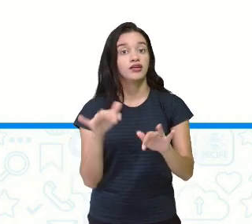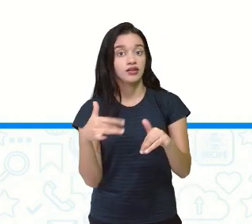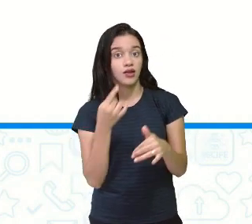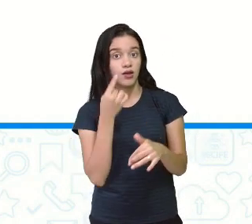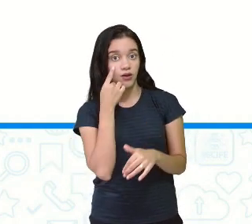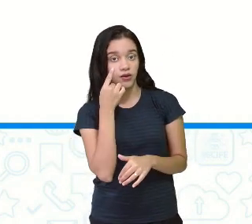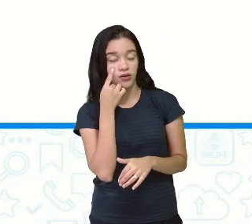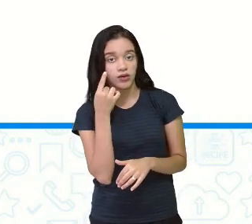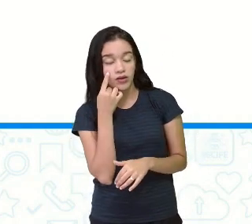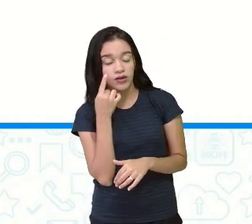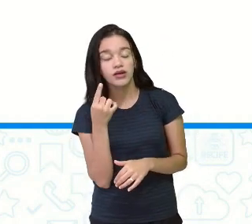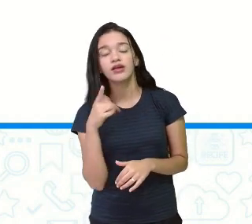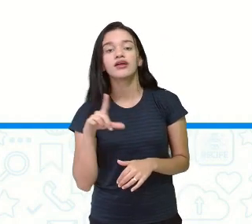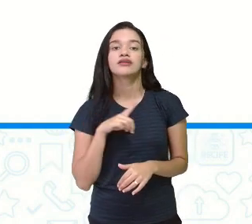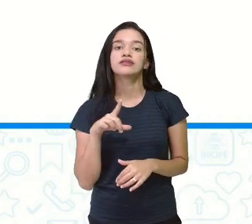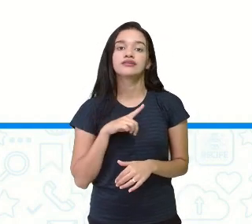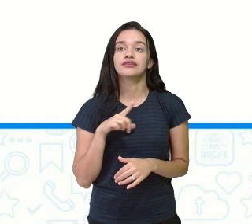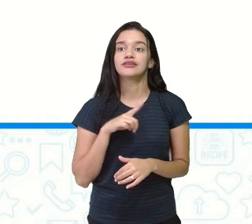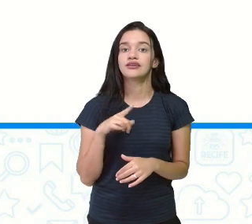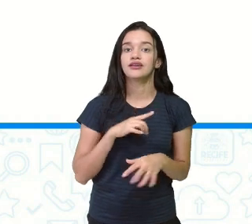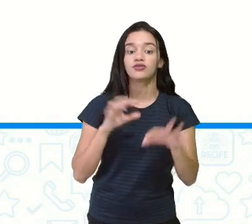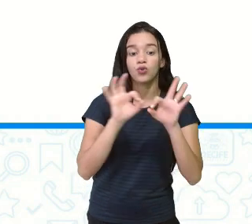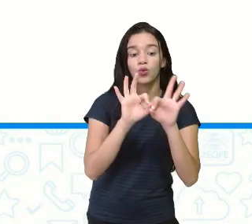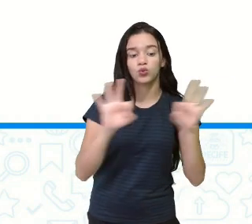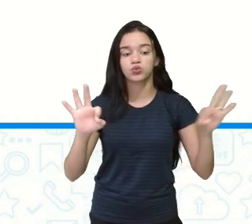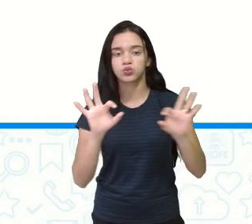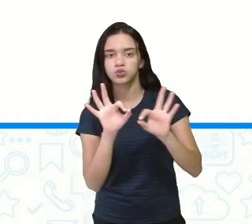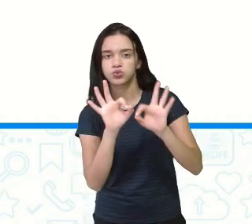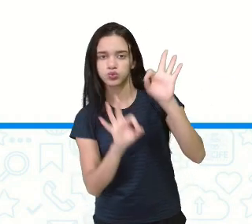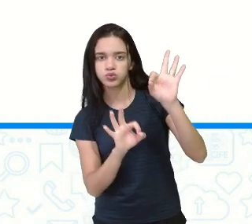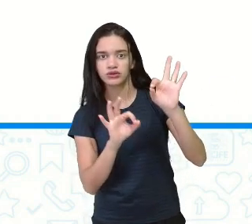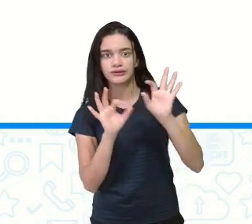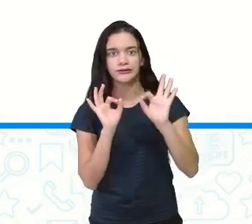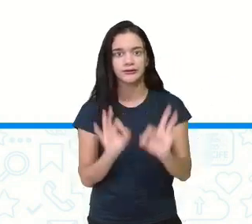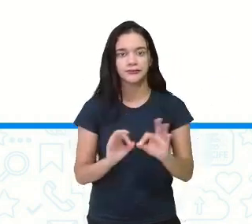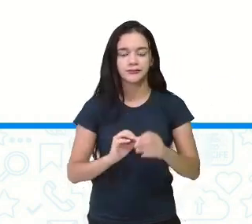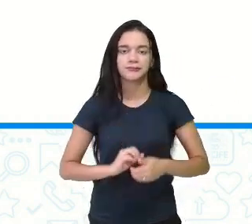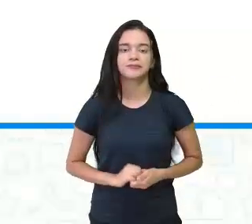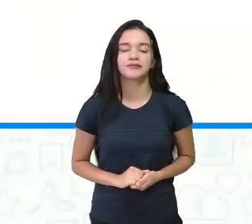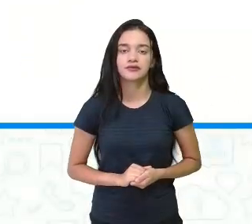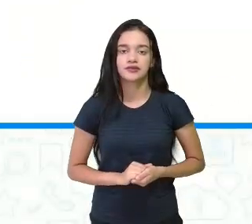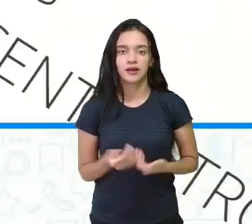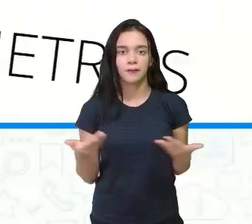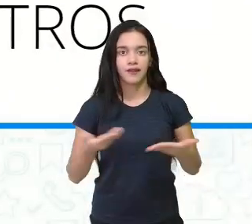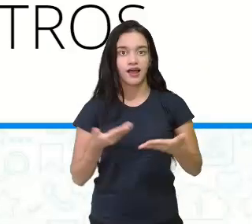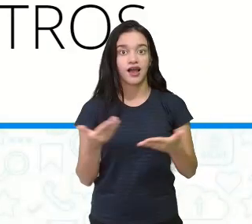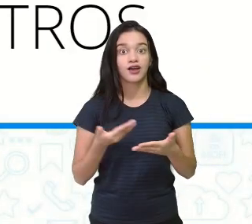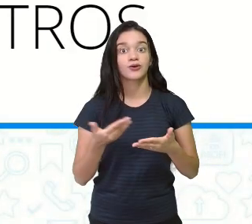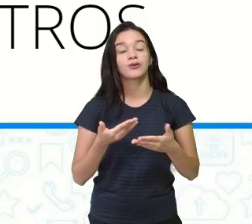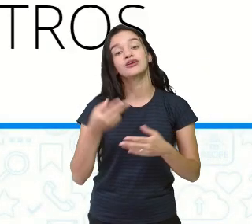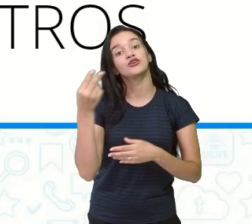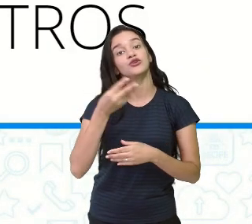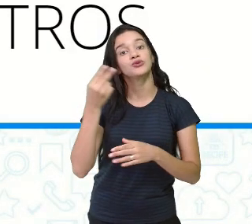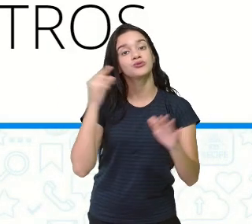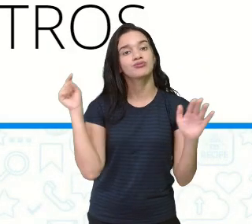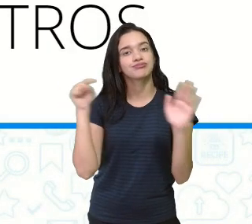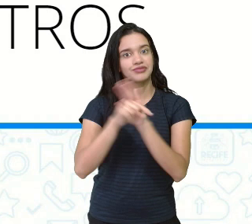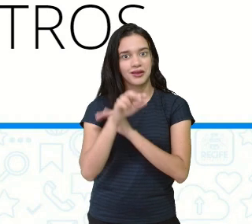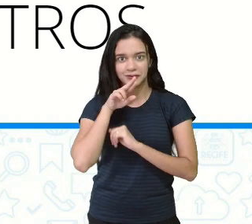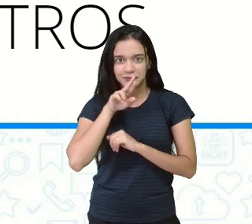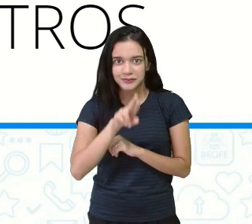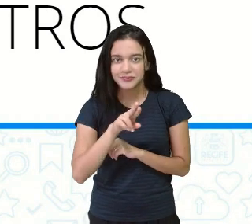grandeza, acompanha a unidade de medida, tá certo? Vamos para um próximo problema, respondam